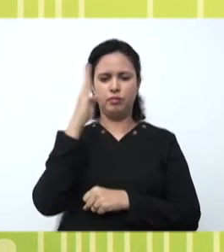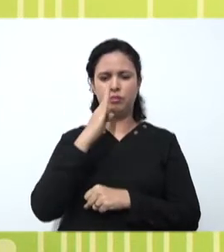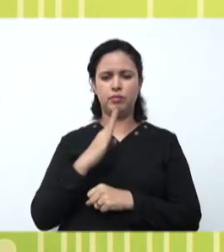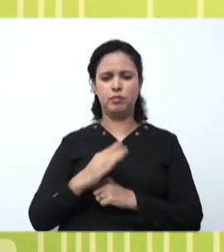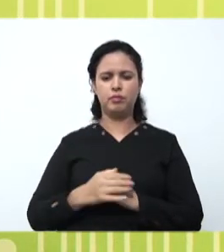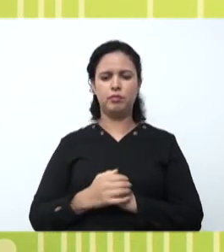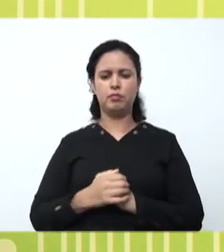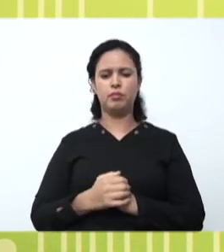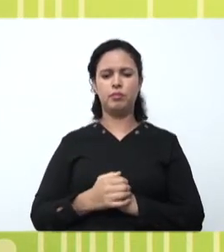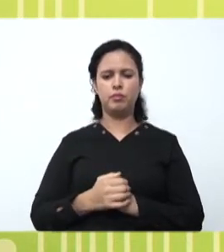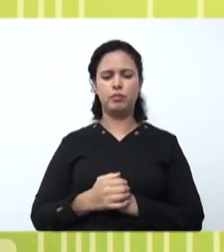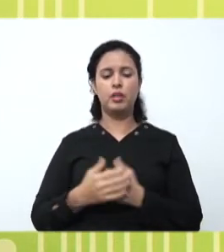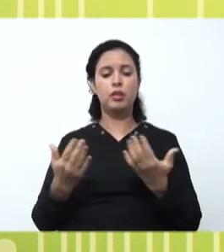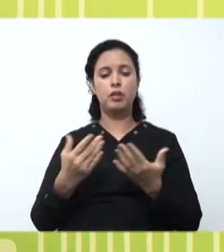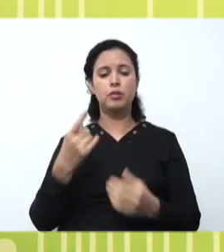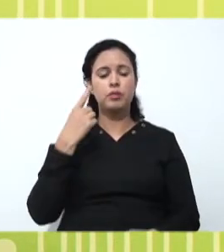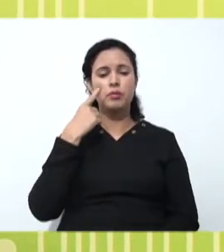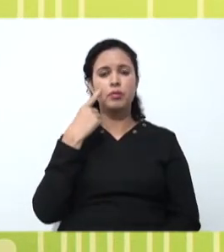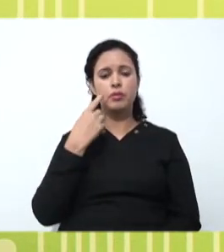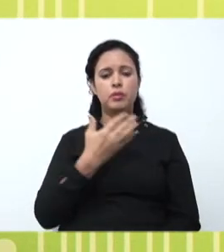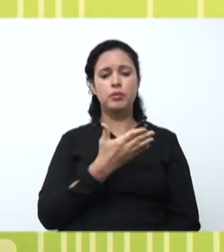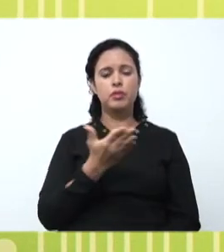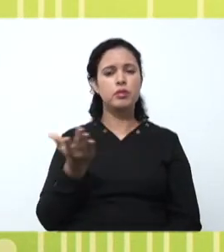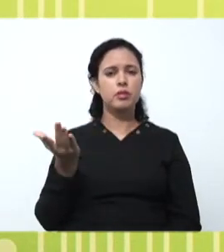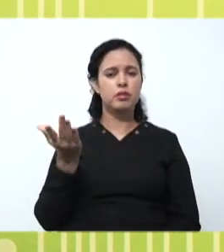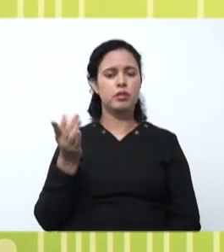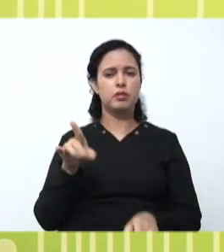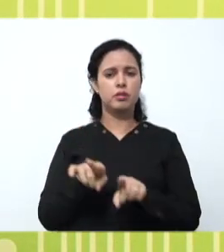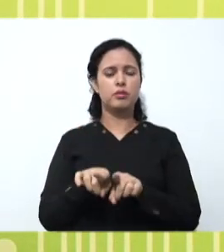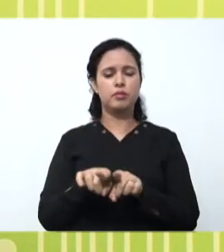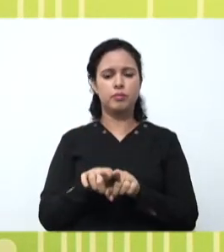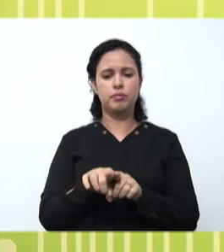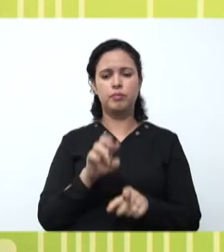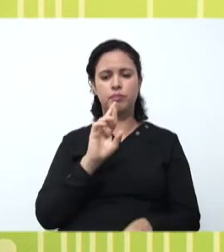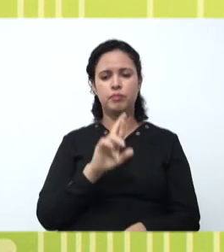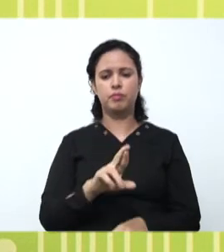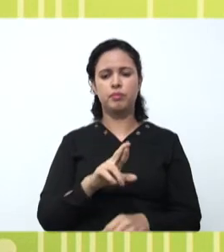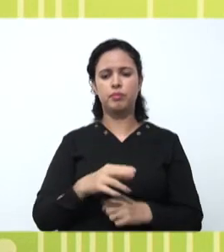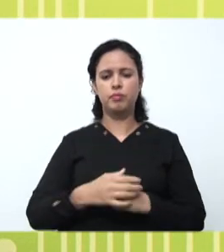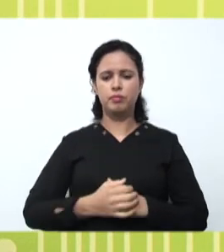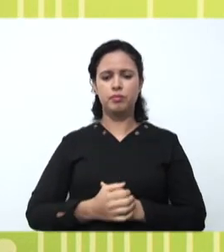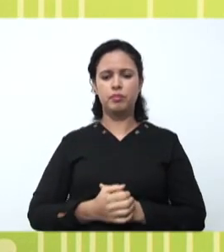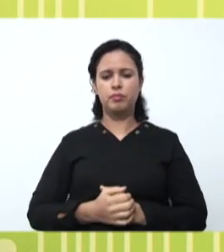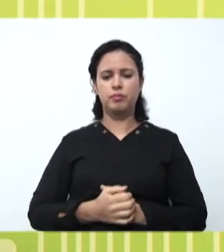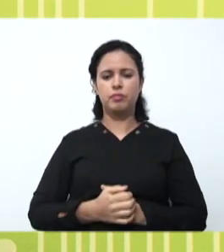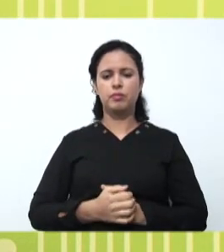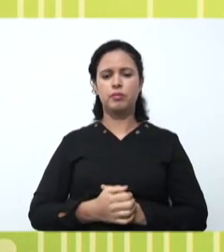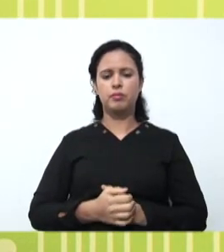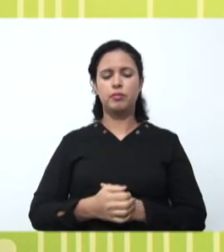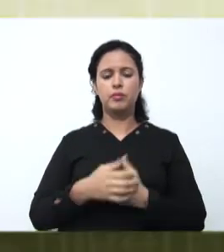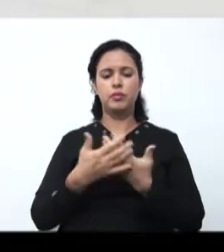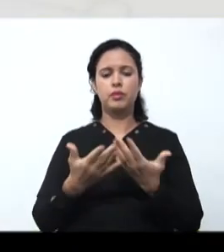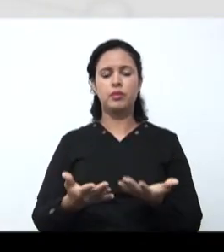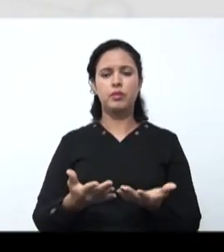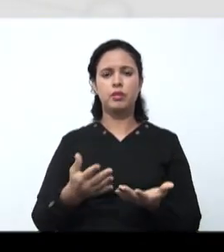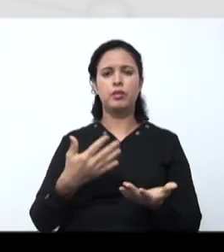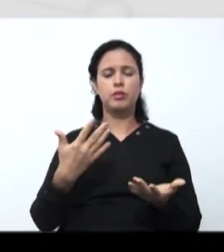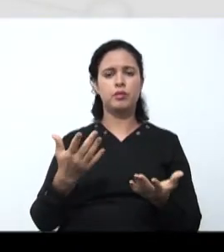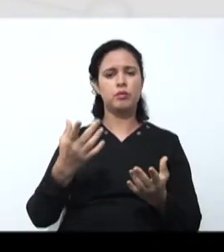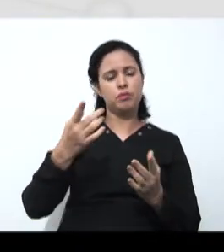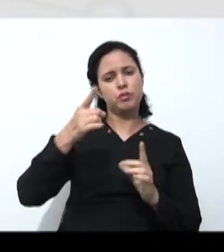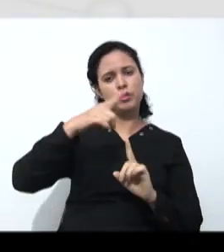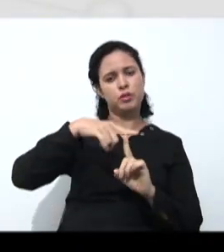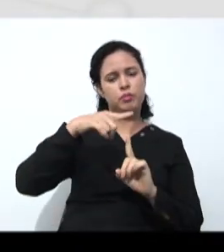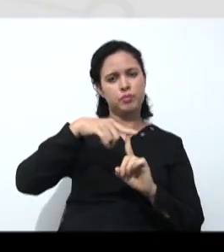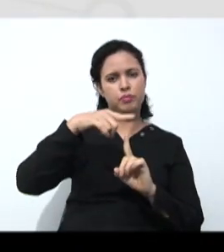bem. Então vamos ver se vocês também responderam algo semelhante. Vamos lá? Qual é o tipo de empreendedor, então,